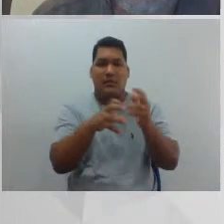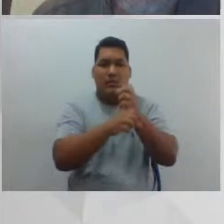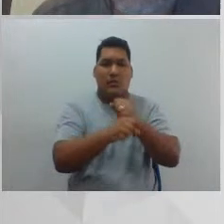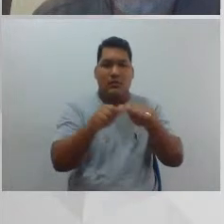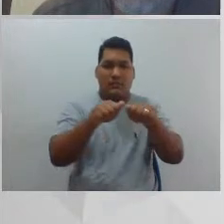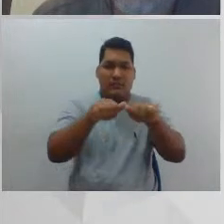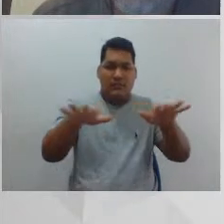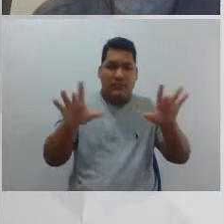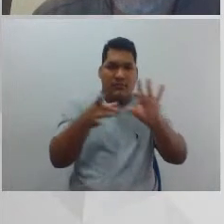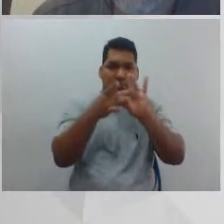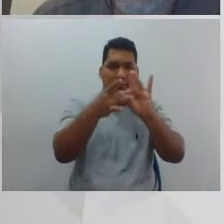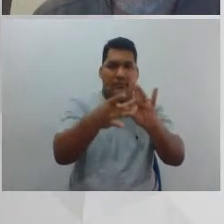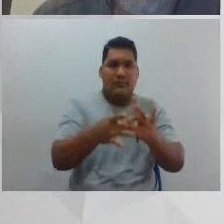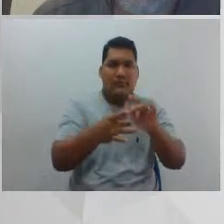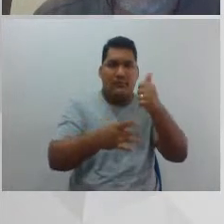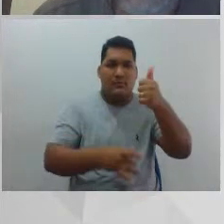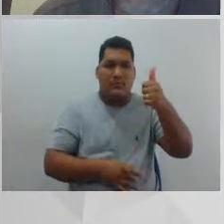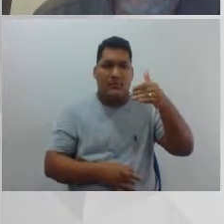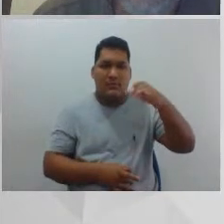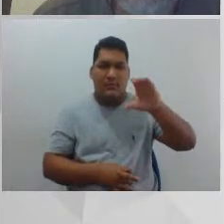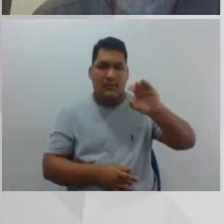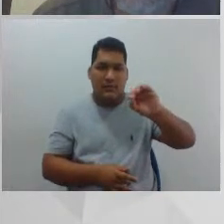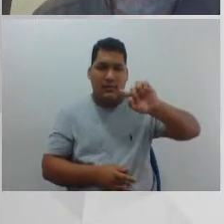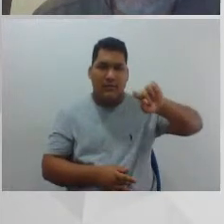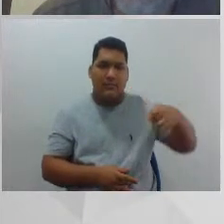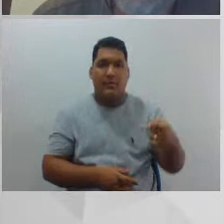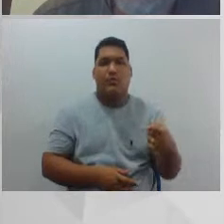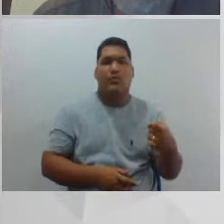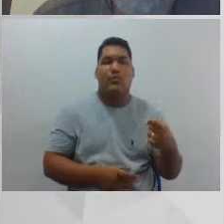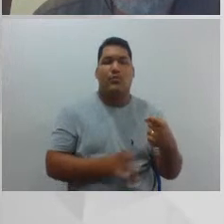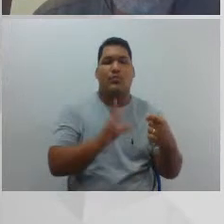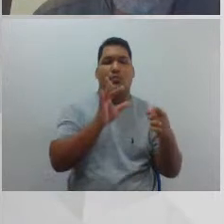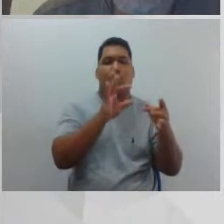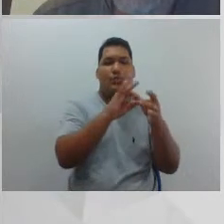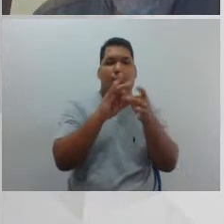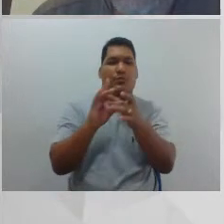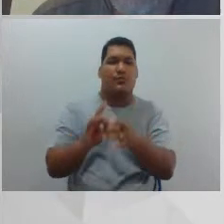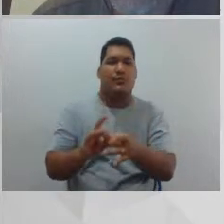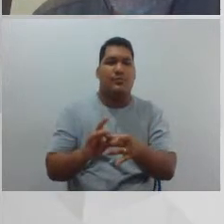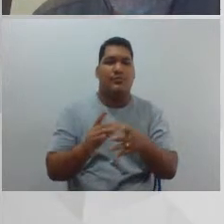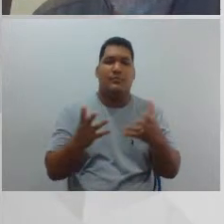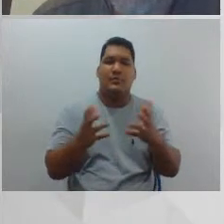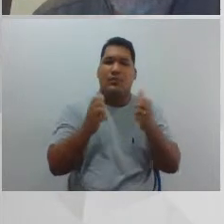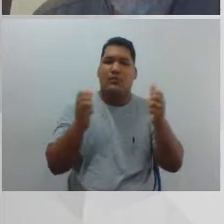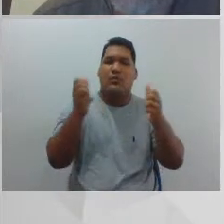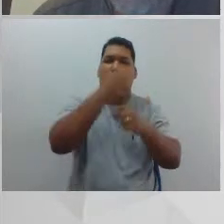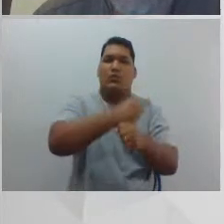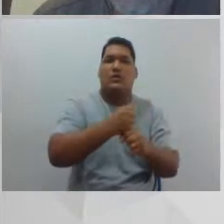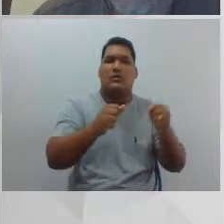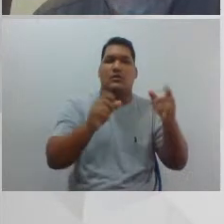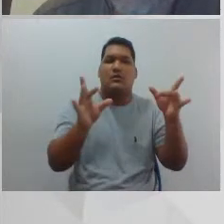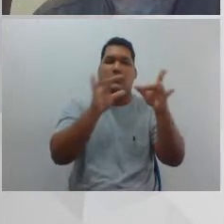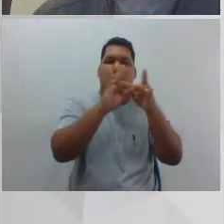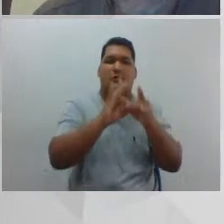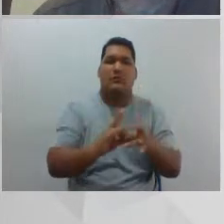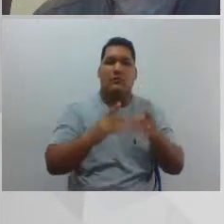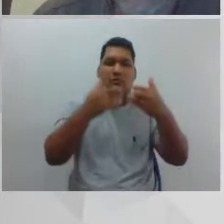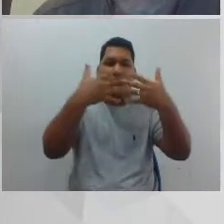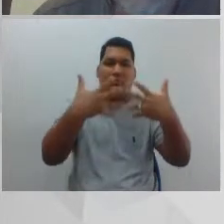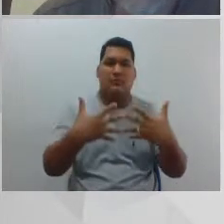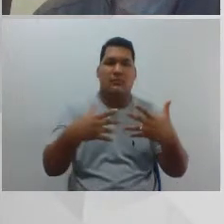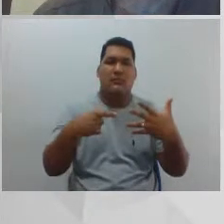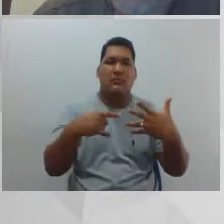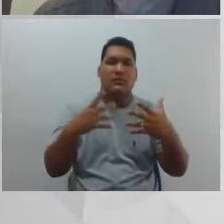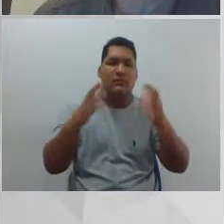ou 10 mil conexões. Então, a quantidade de conexões existente no cérebro humano é